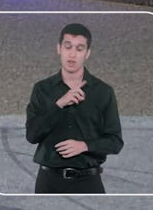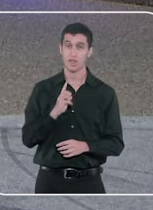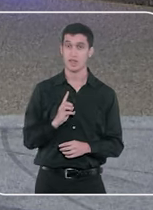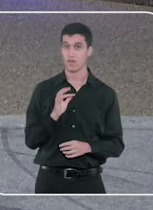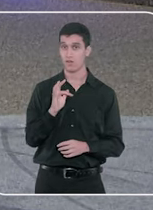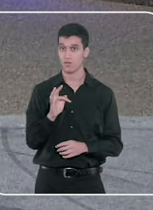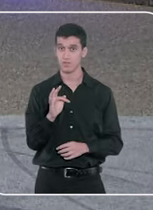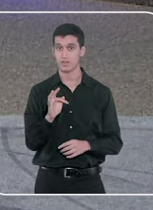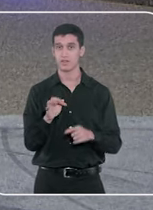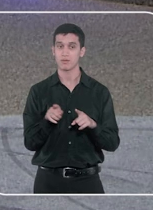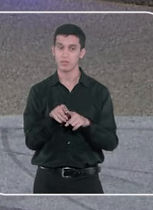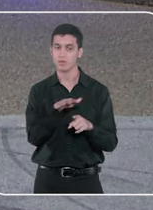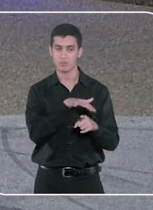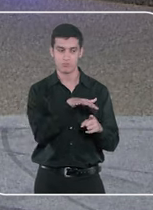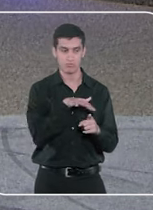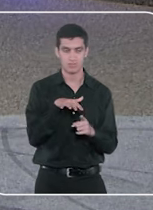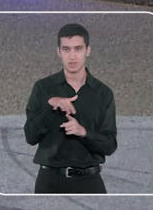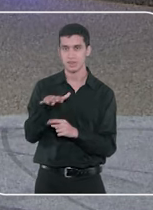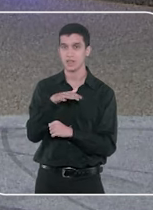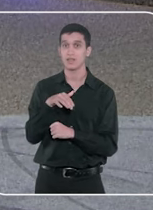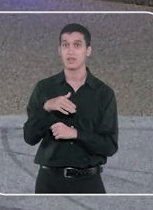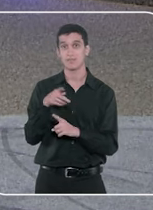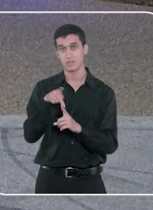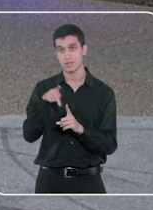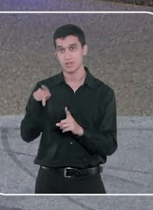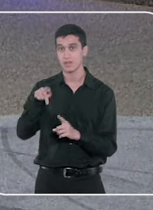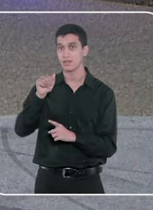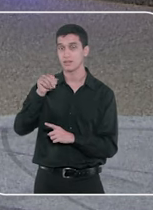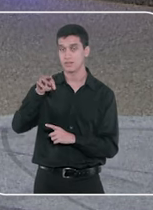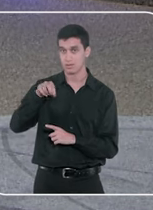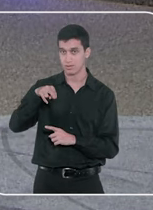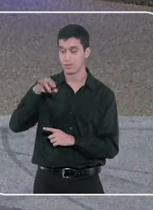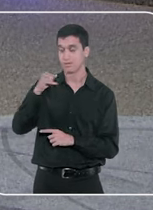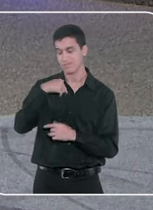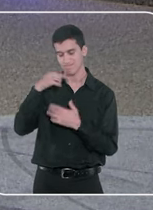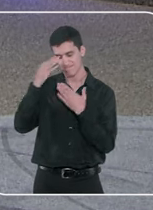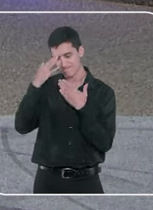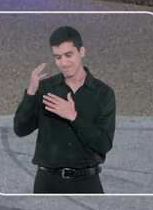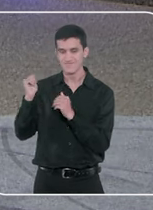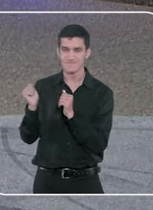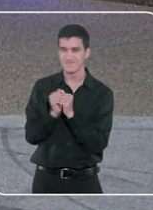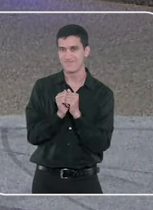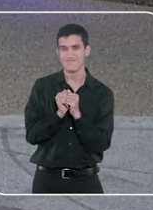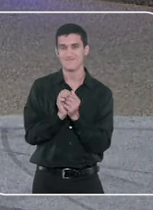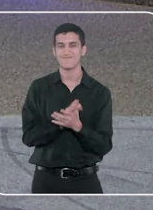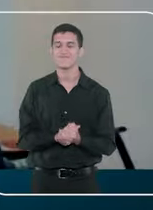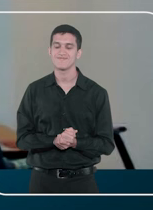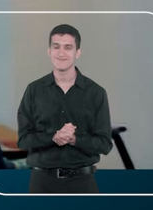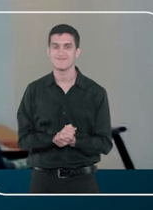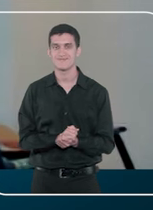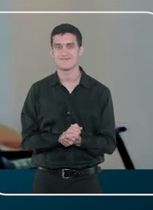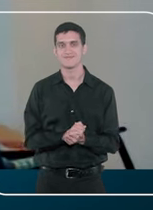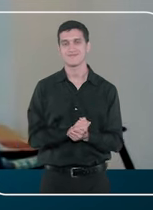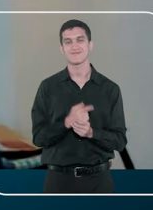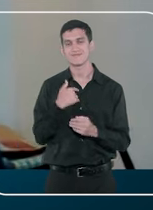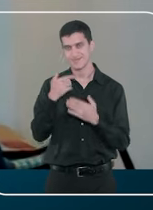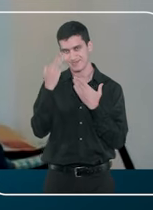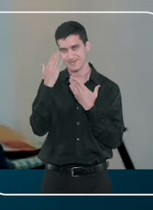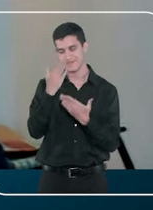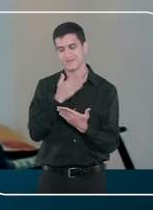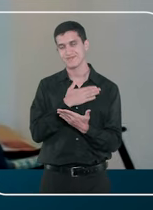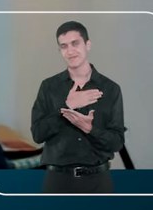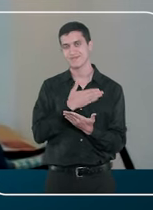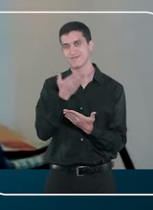e Territórios, professor Antônio Suxberger, a quem eu agradeço a participação. Muito obrigada. Agradecimento é